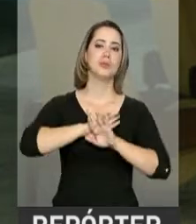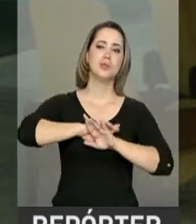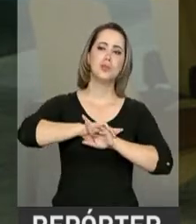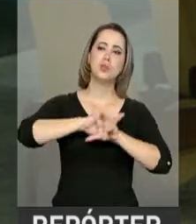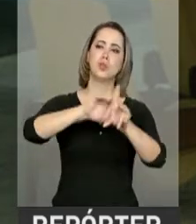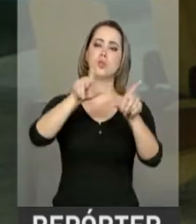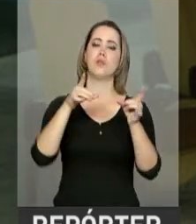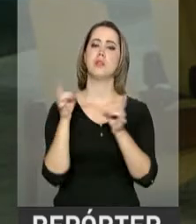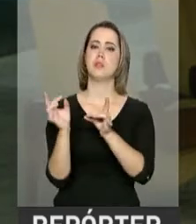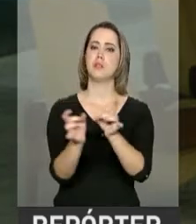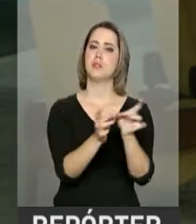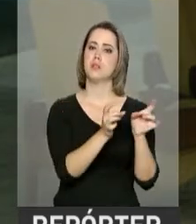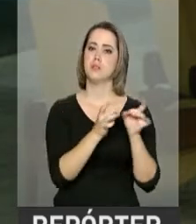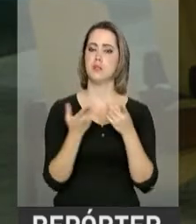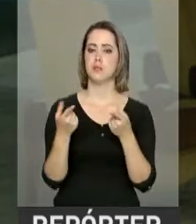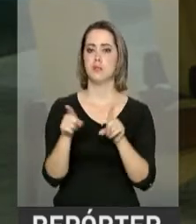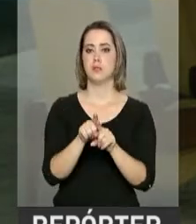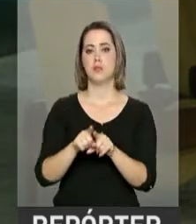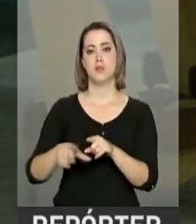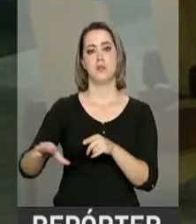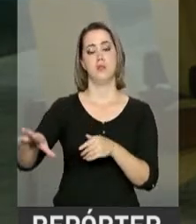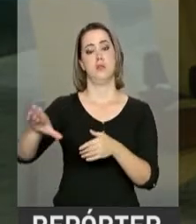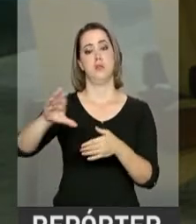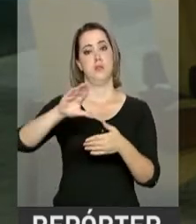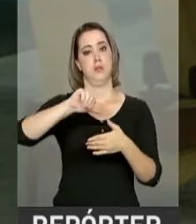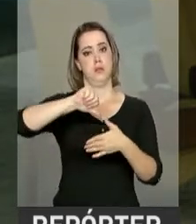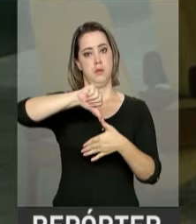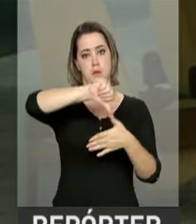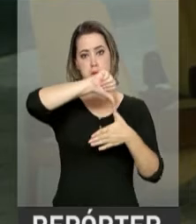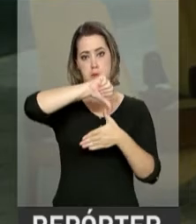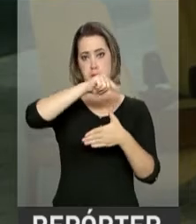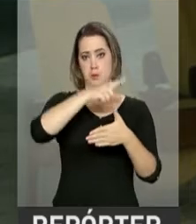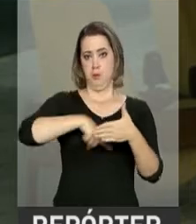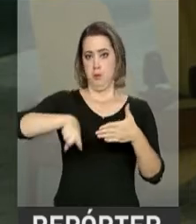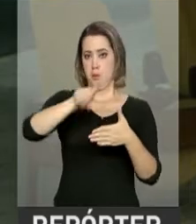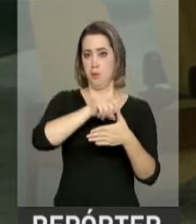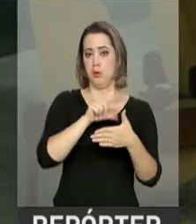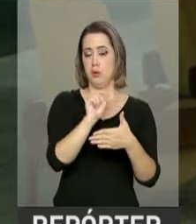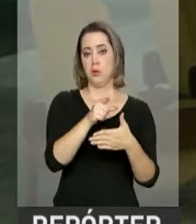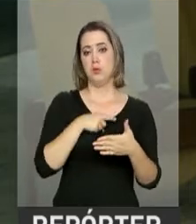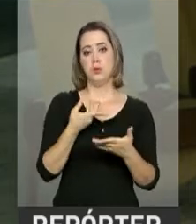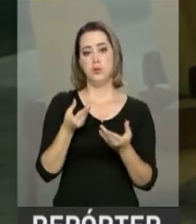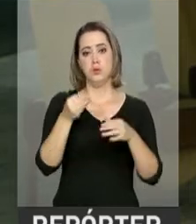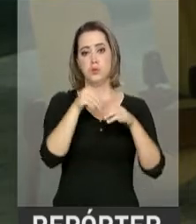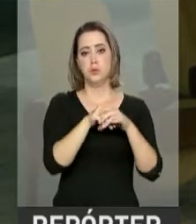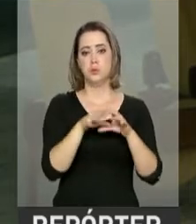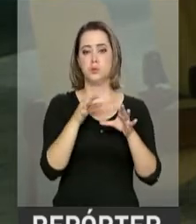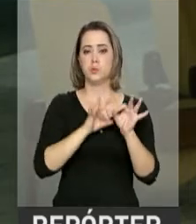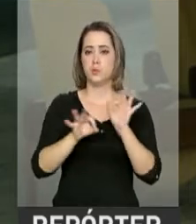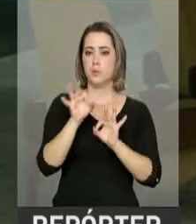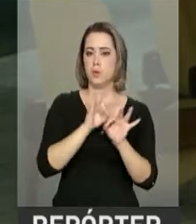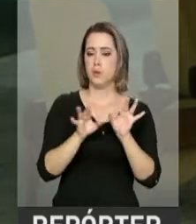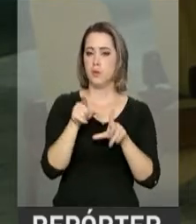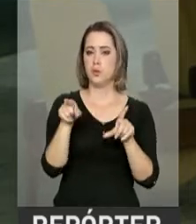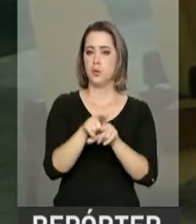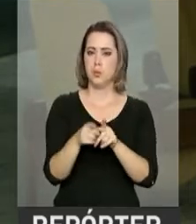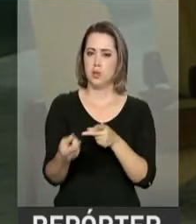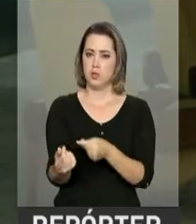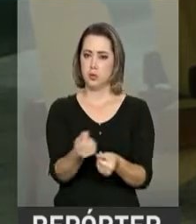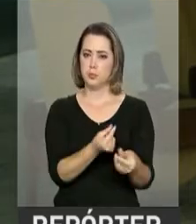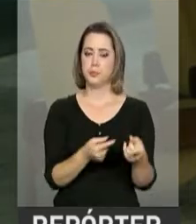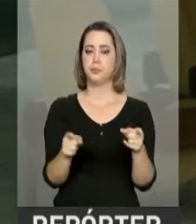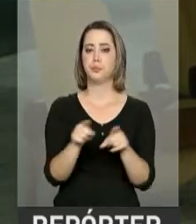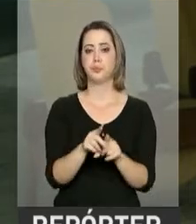de refinarias por exemplo na américa do sul no ano passado dentro desse plano de desinvestimentos e para